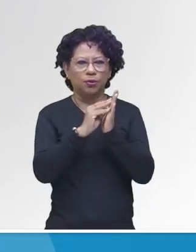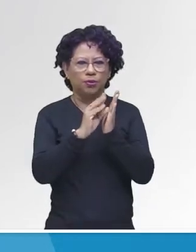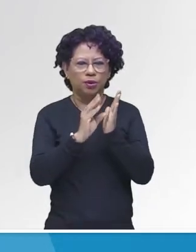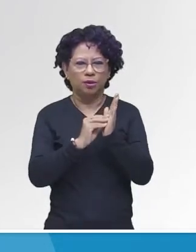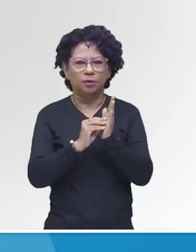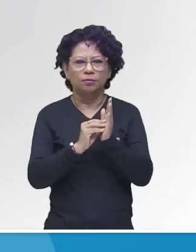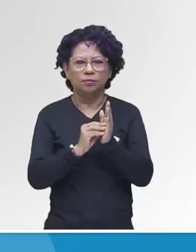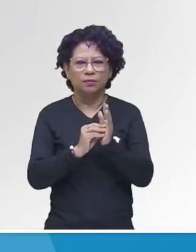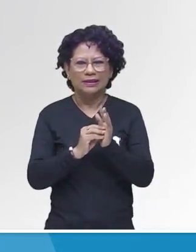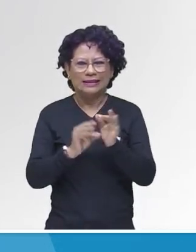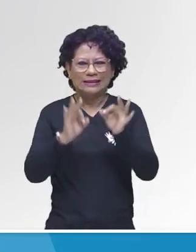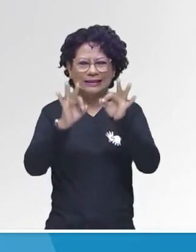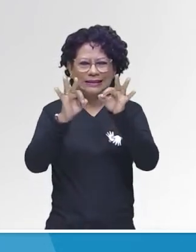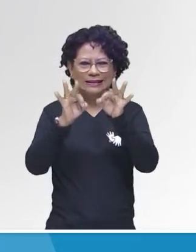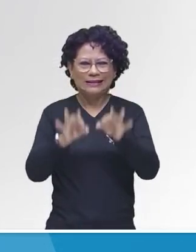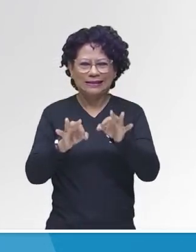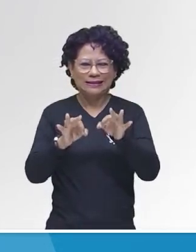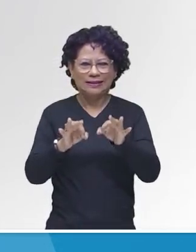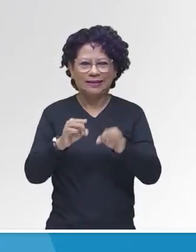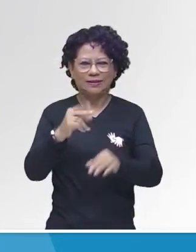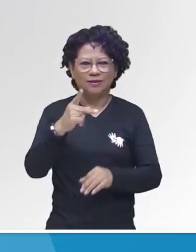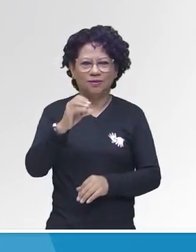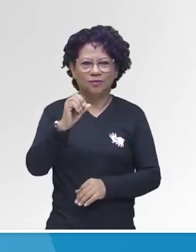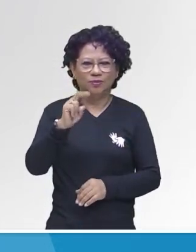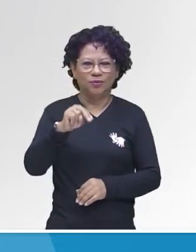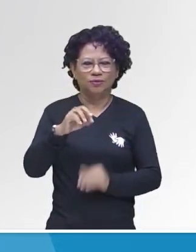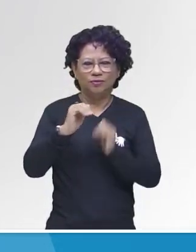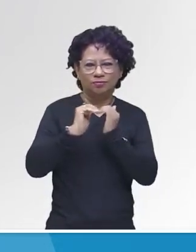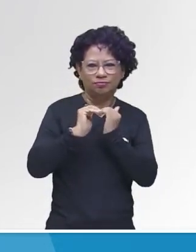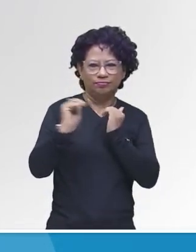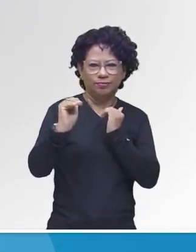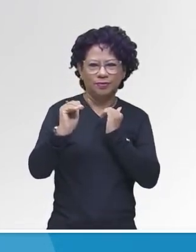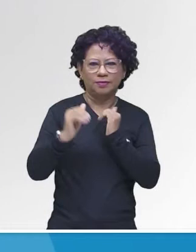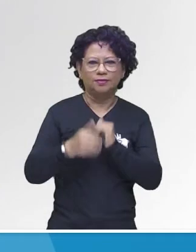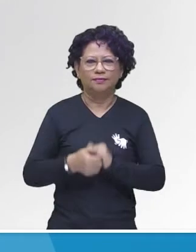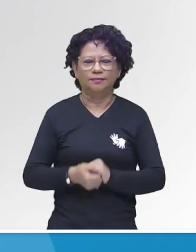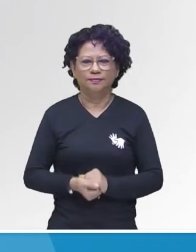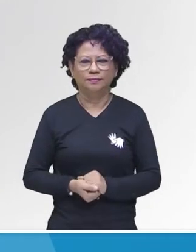Conteúdo: posições relativas ponto e plano.